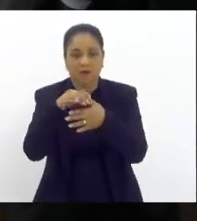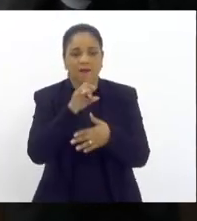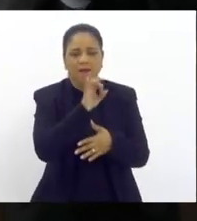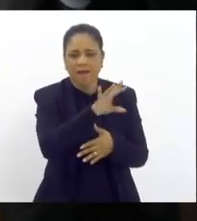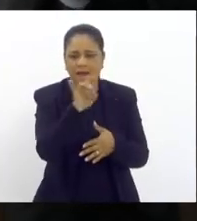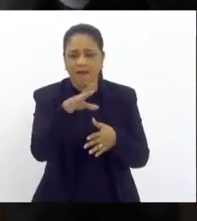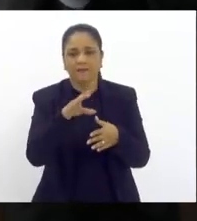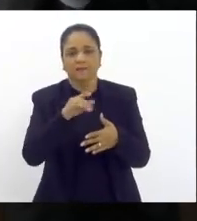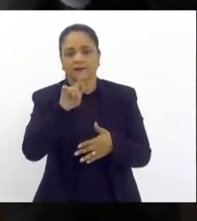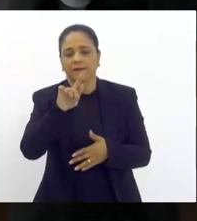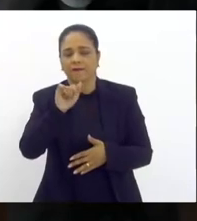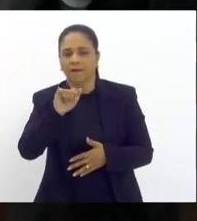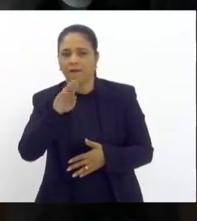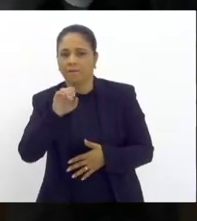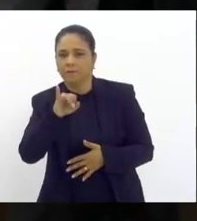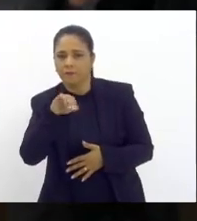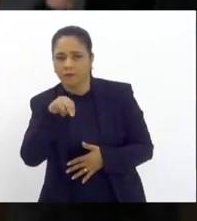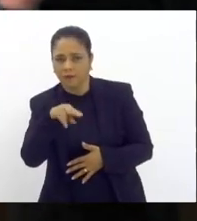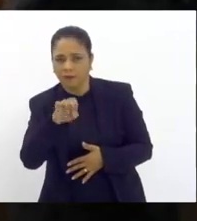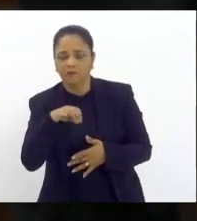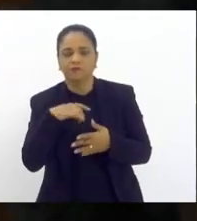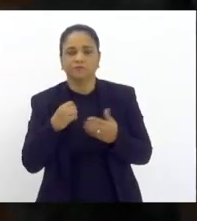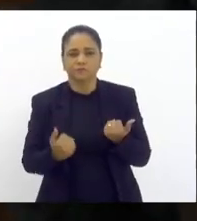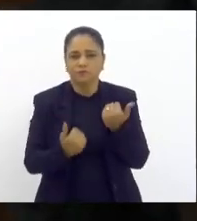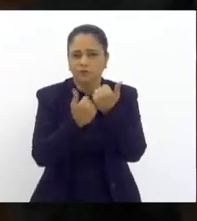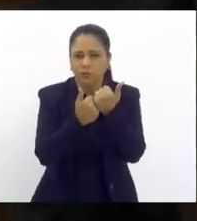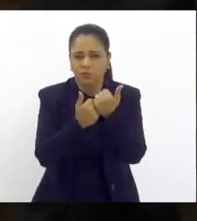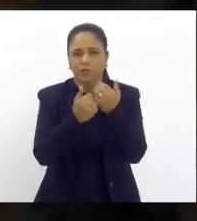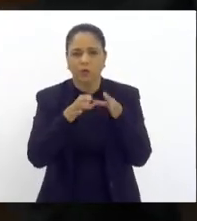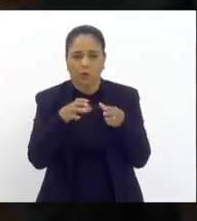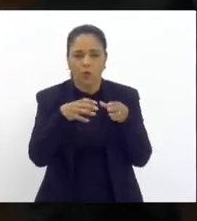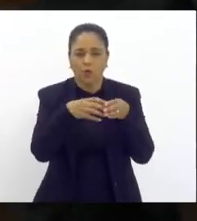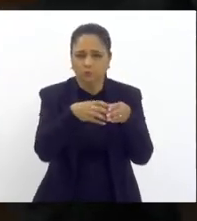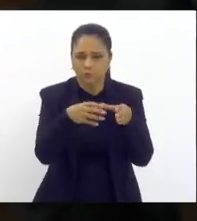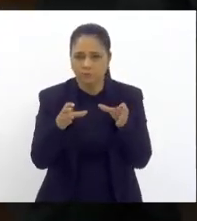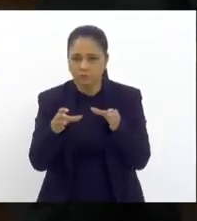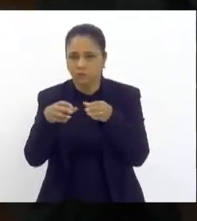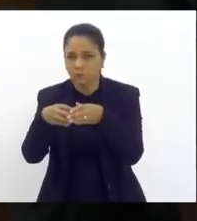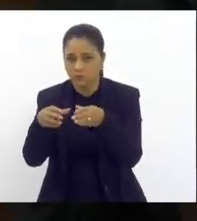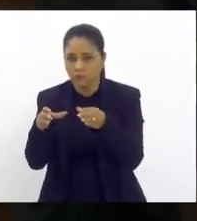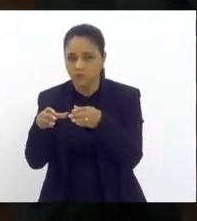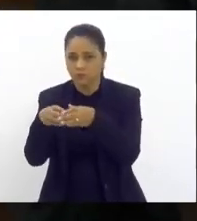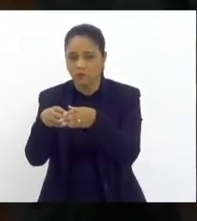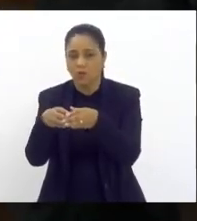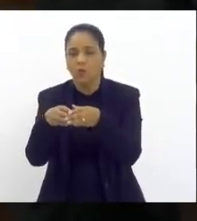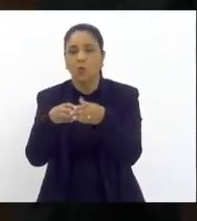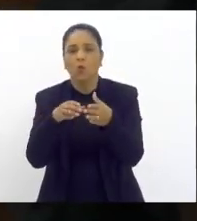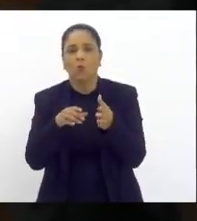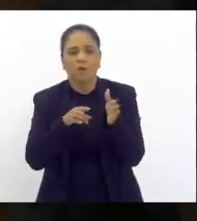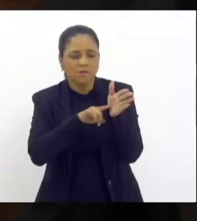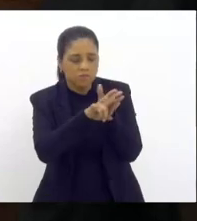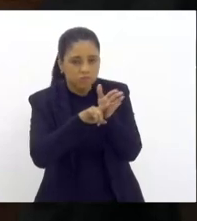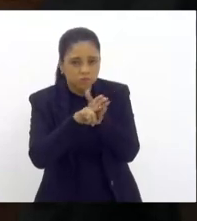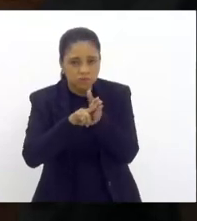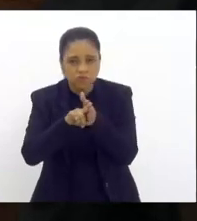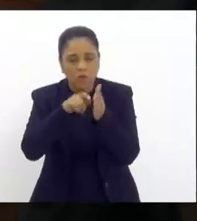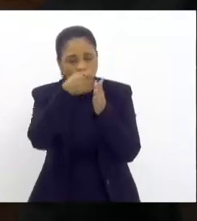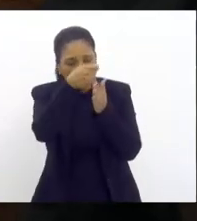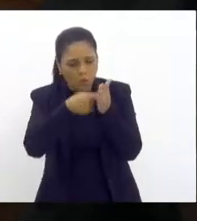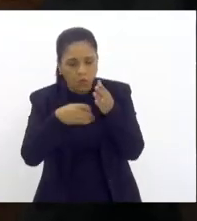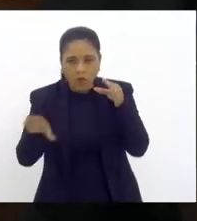para a presidência, para as assessorias e para as demais comissões, uma análise jurisprudencial da CCJ, com um